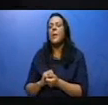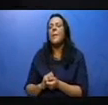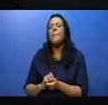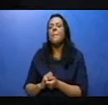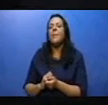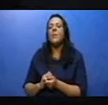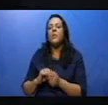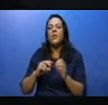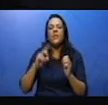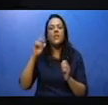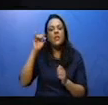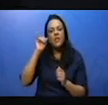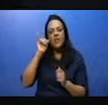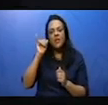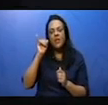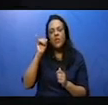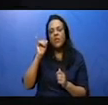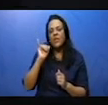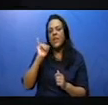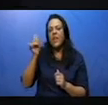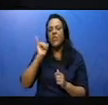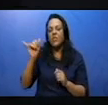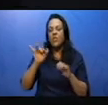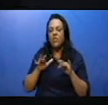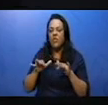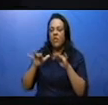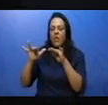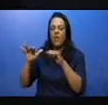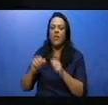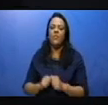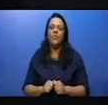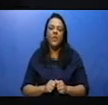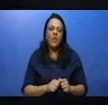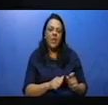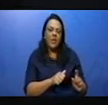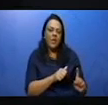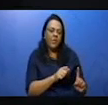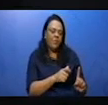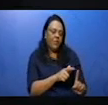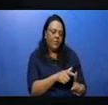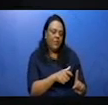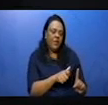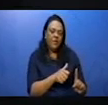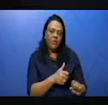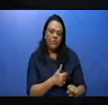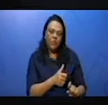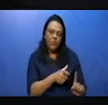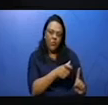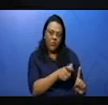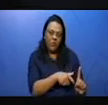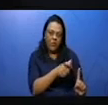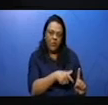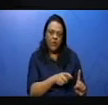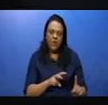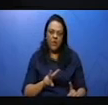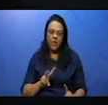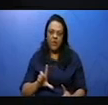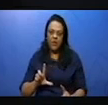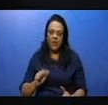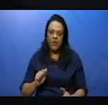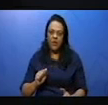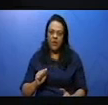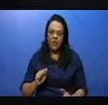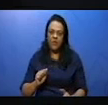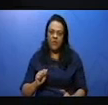de terror. O primeiro descreve um certo Vlad, que chegou ao Brasil em pleno século XVIII. No segundo, uma